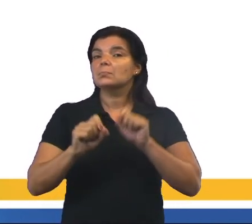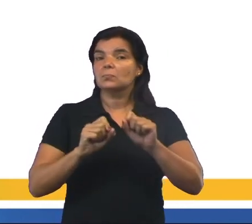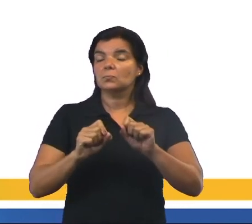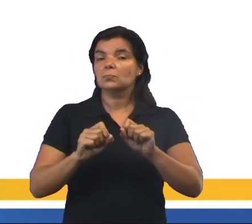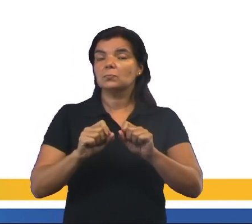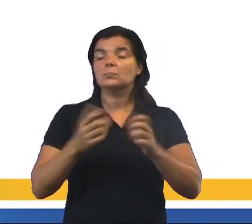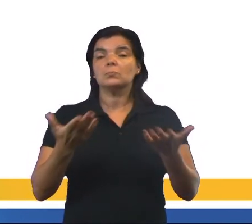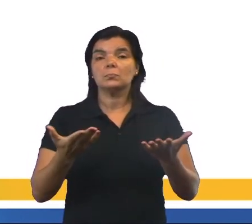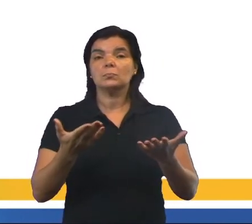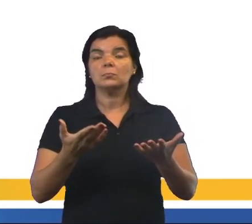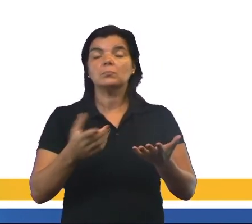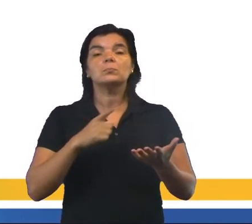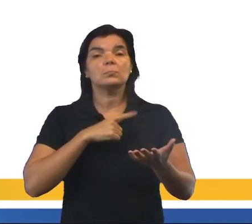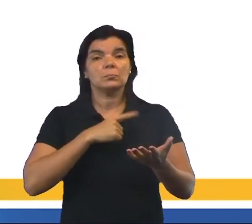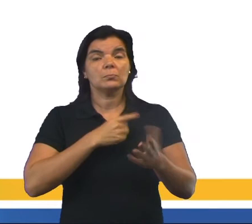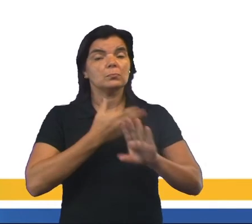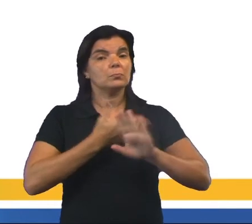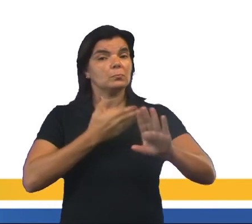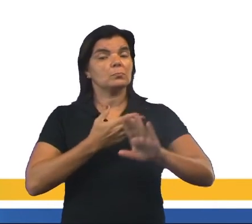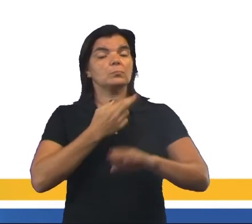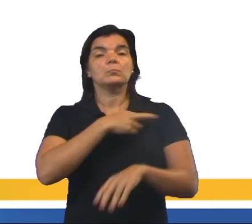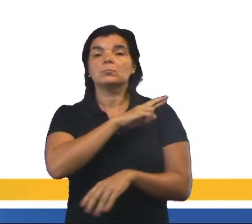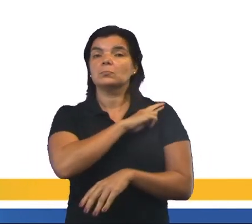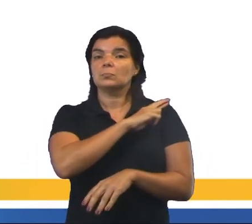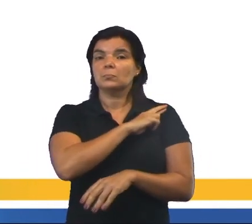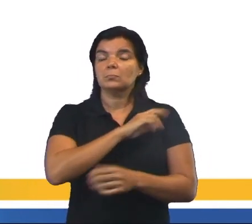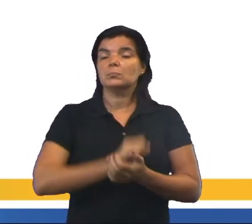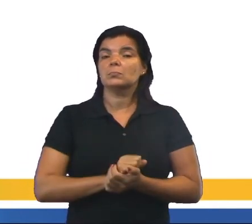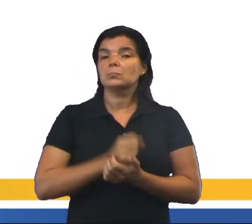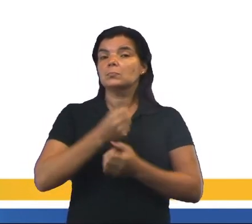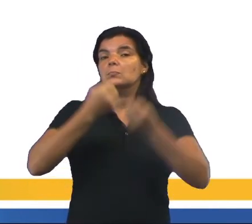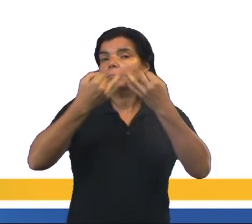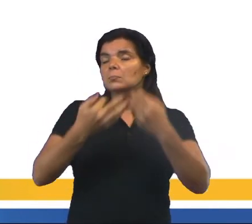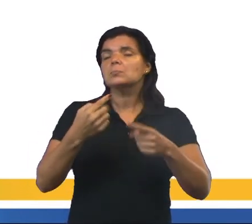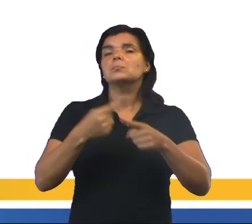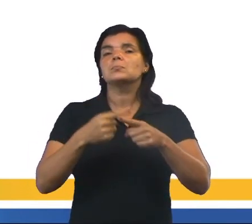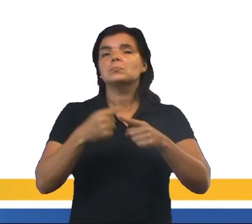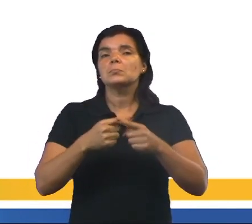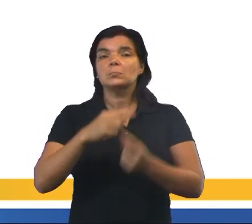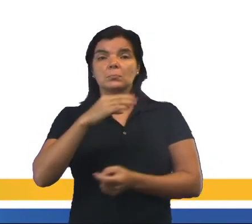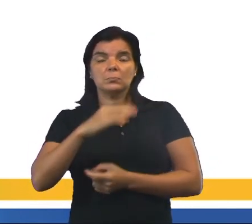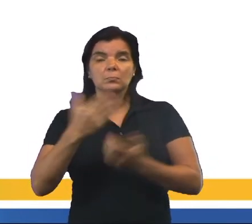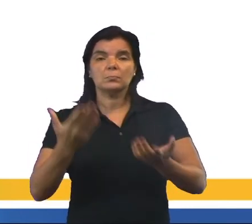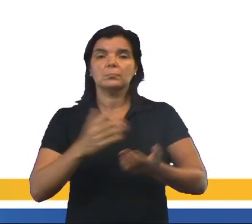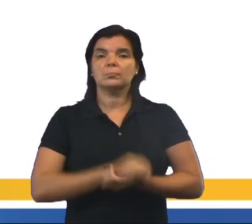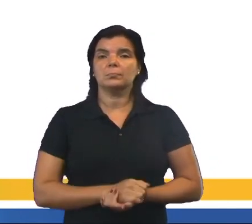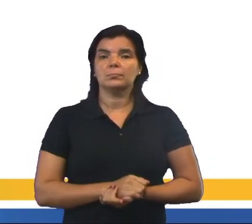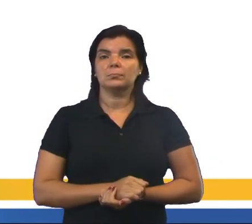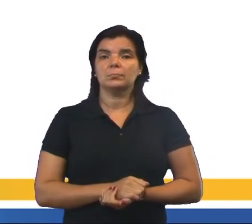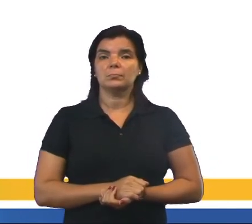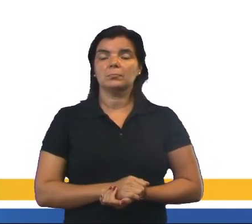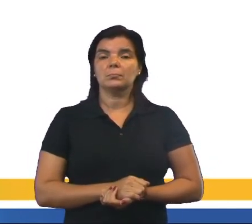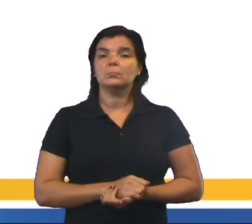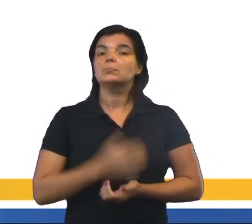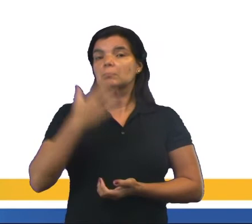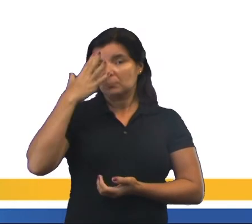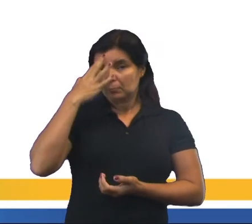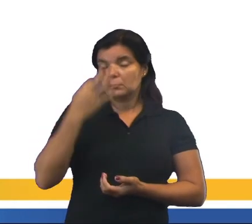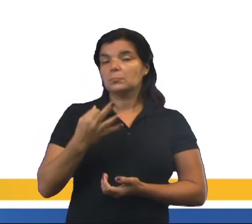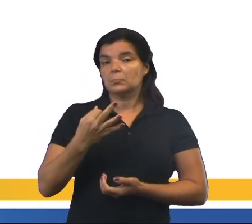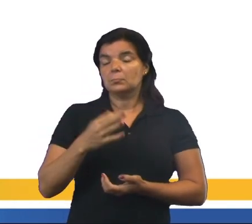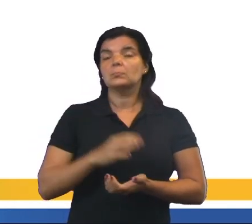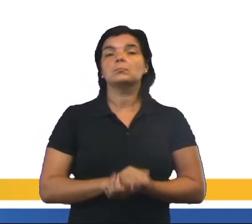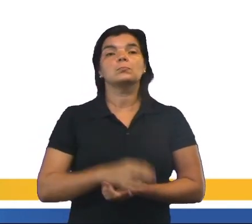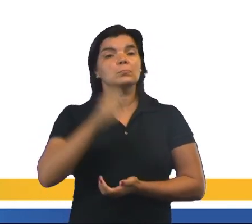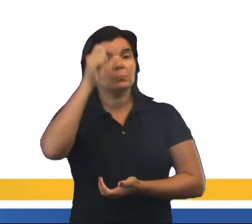o jornalista ele tire de si a responsabilidade do que foi falado. Por que não é a letra C? Gente, realmente a